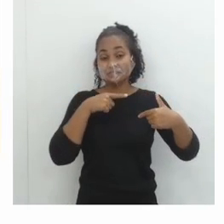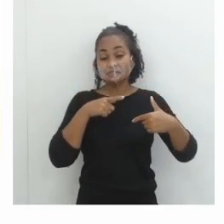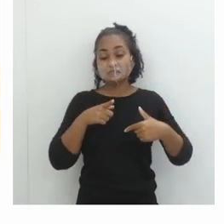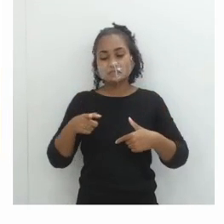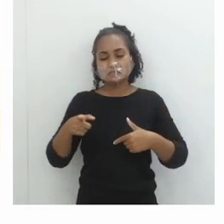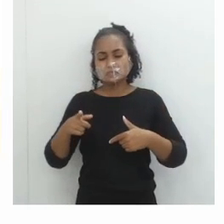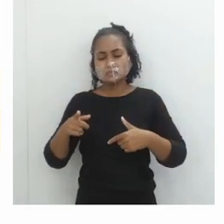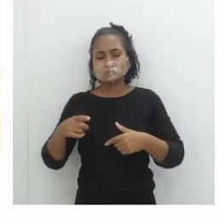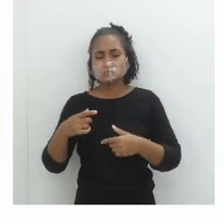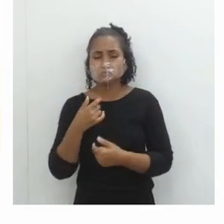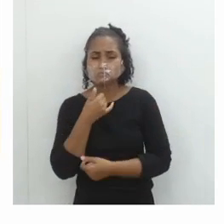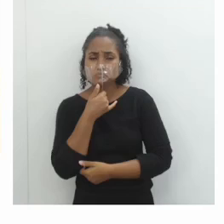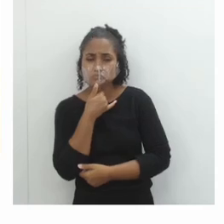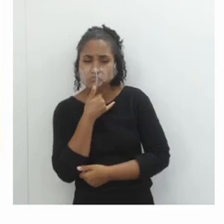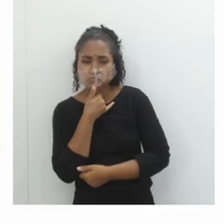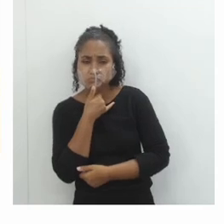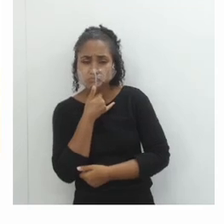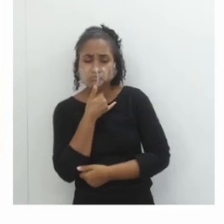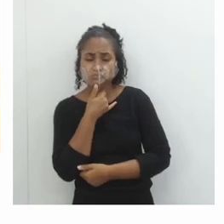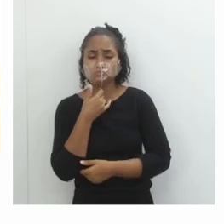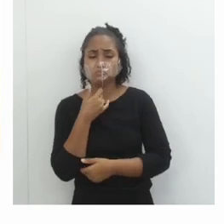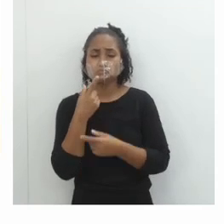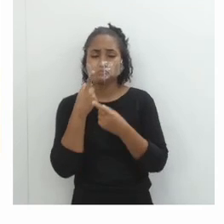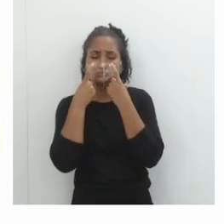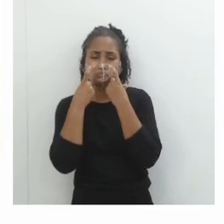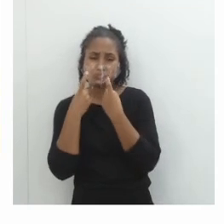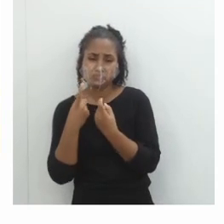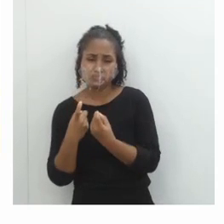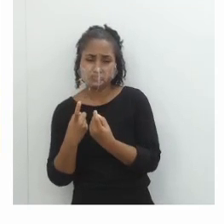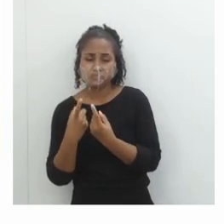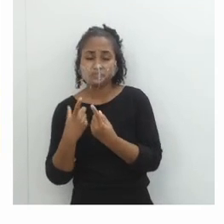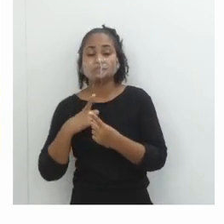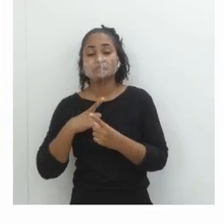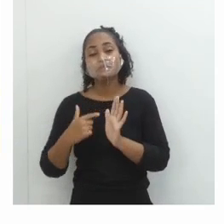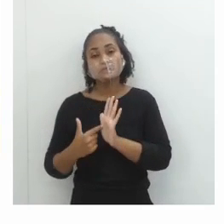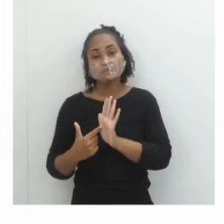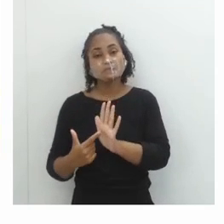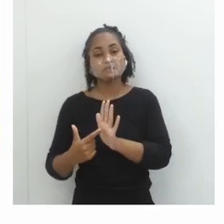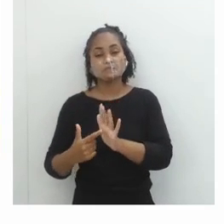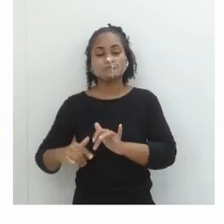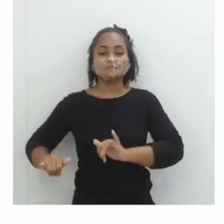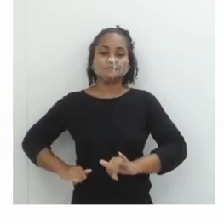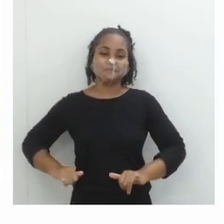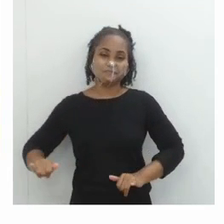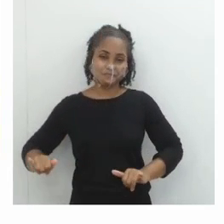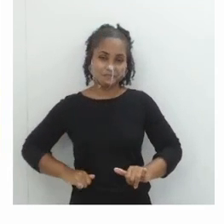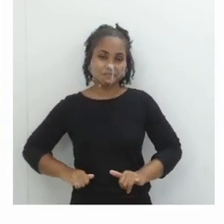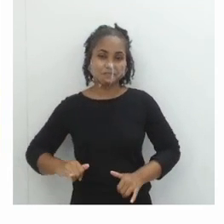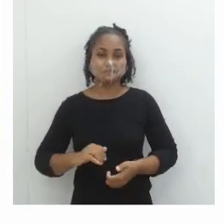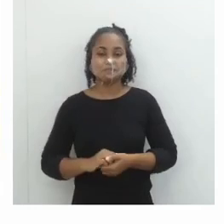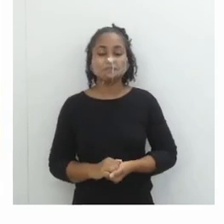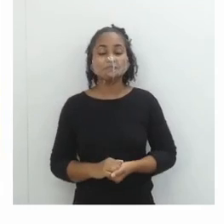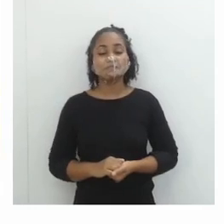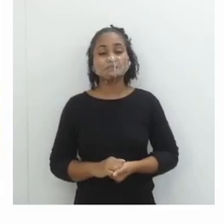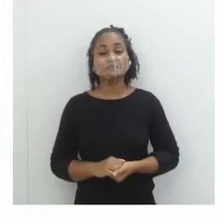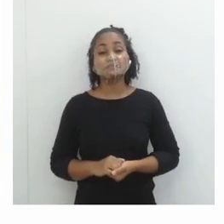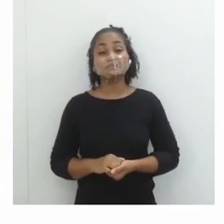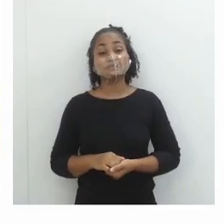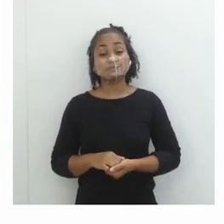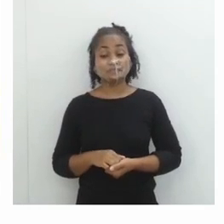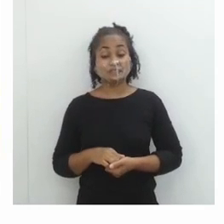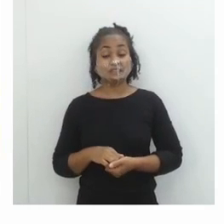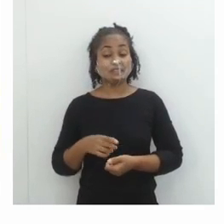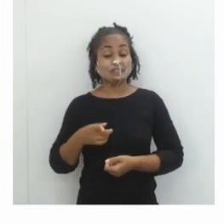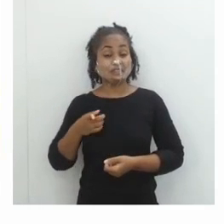e uma máscara triste, que é aquela máscara que está chorando, que representa a tragédia, né? Lá dentro